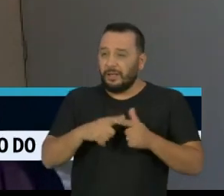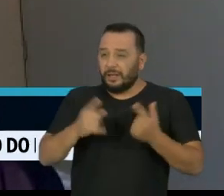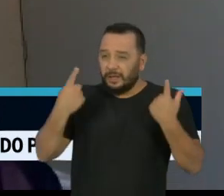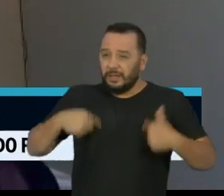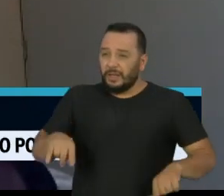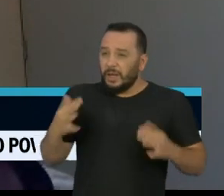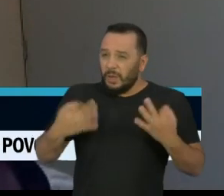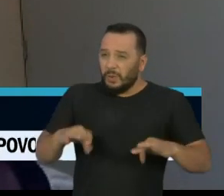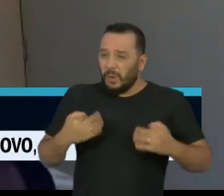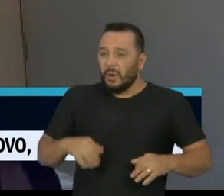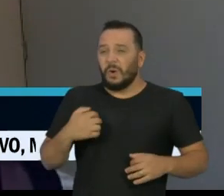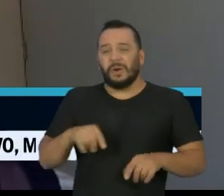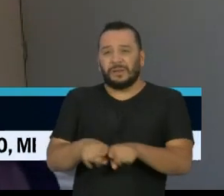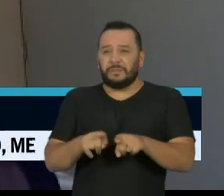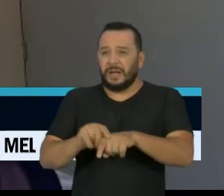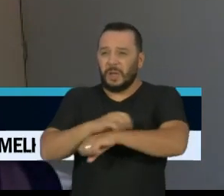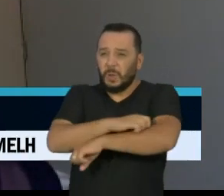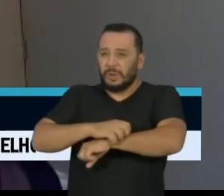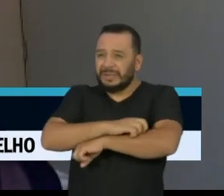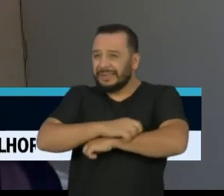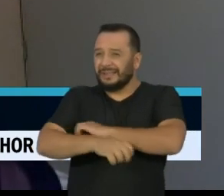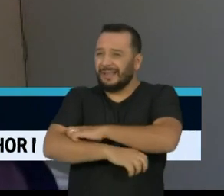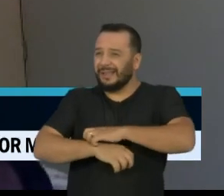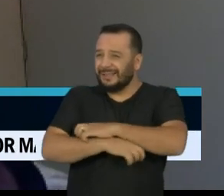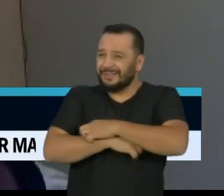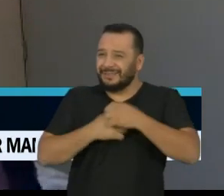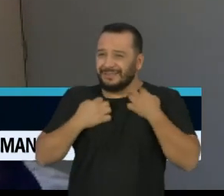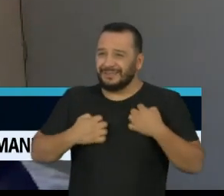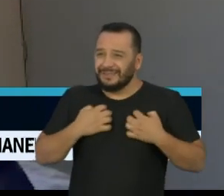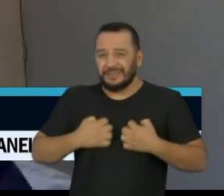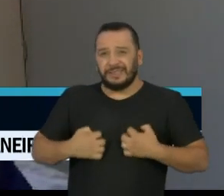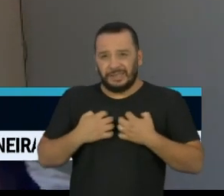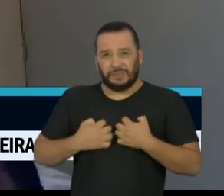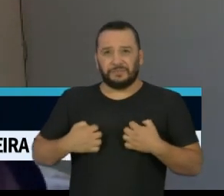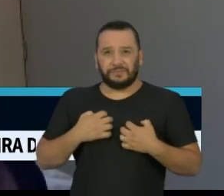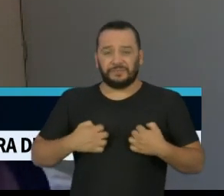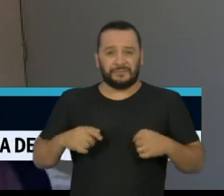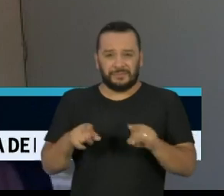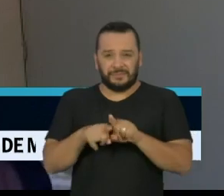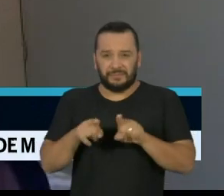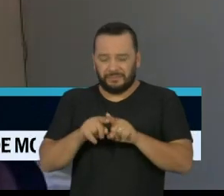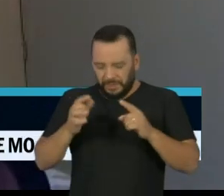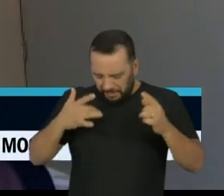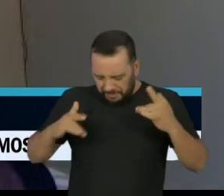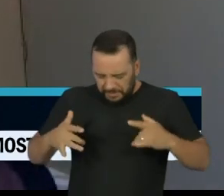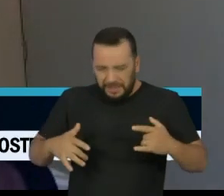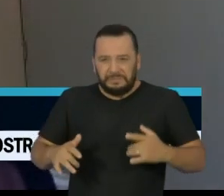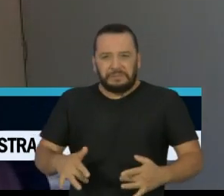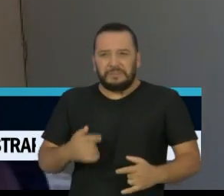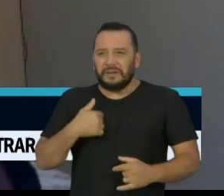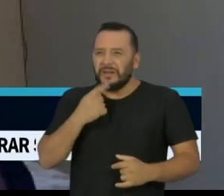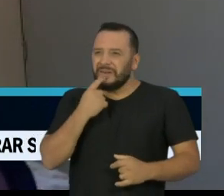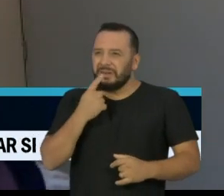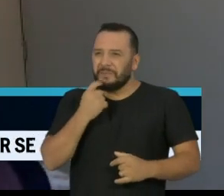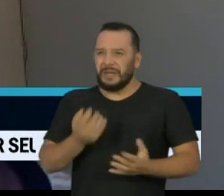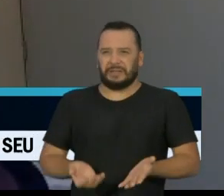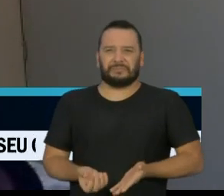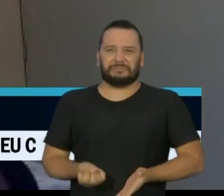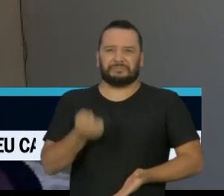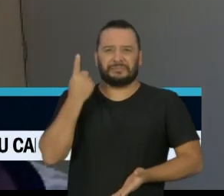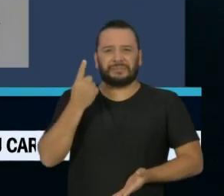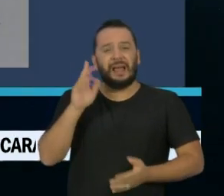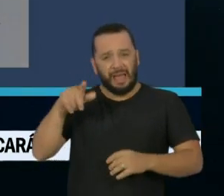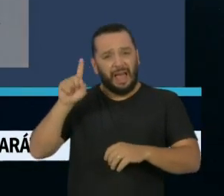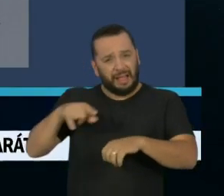muita coceira e cheio de bolinha e fini queira aí o presente